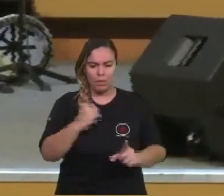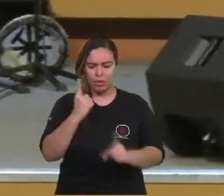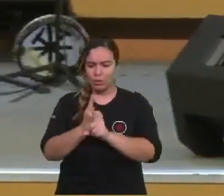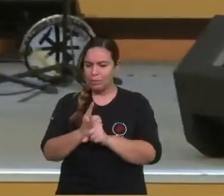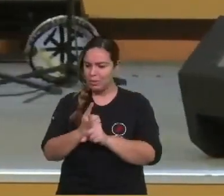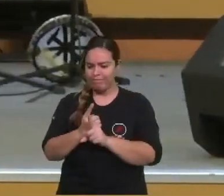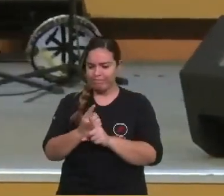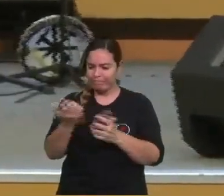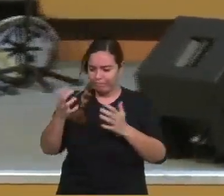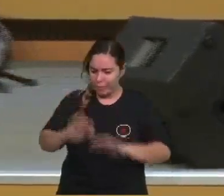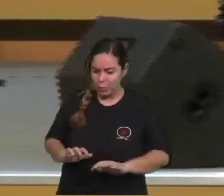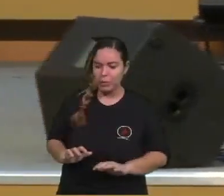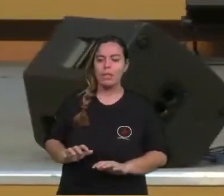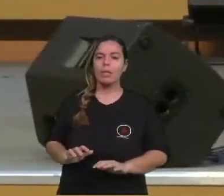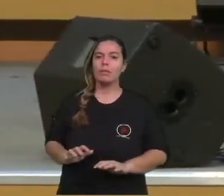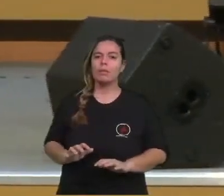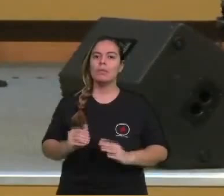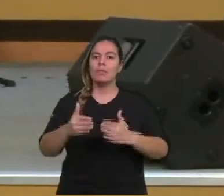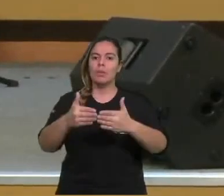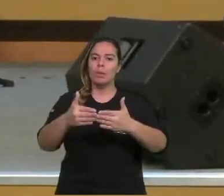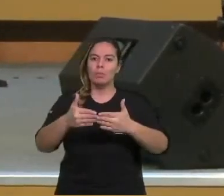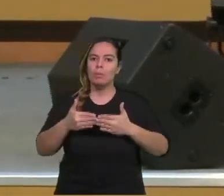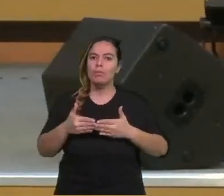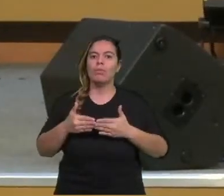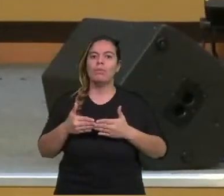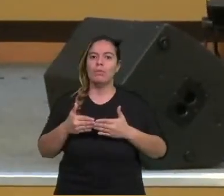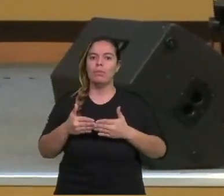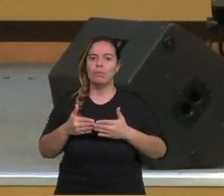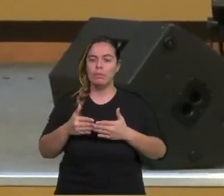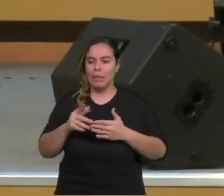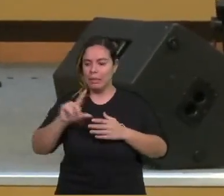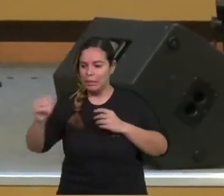onde você queria, por favor, não tente sair de lá.